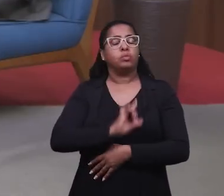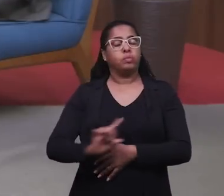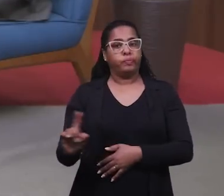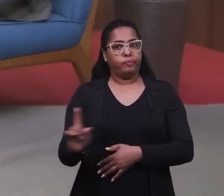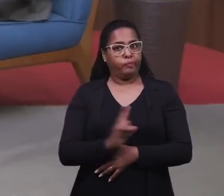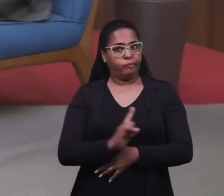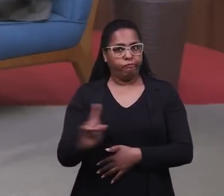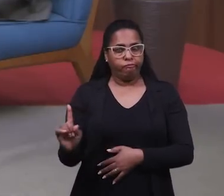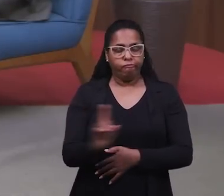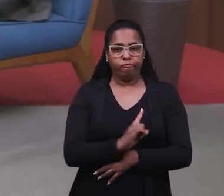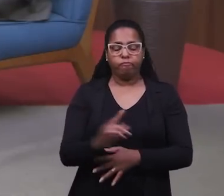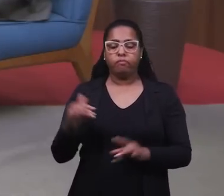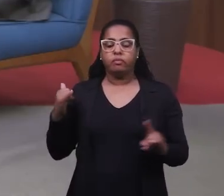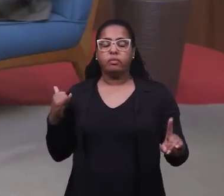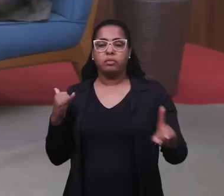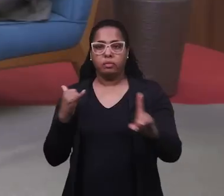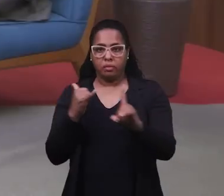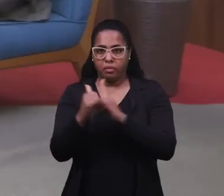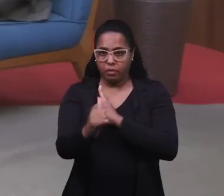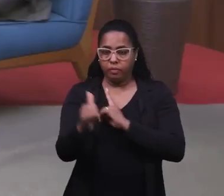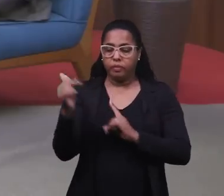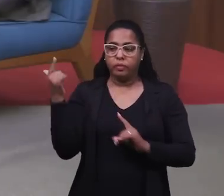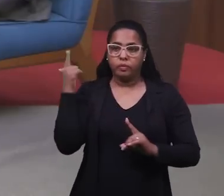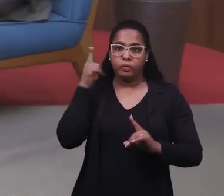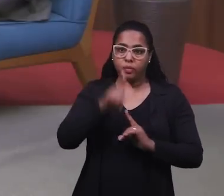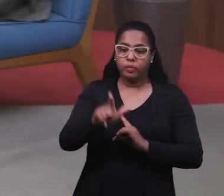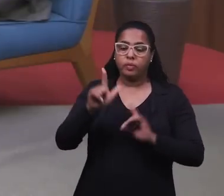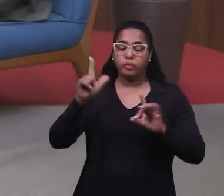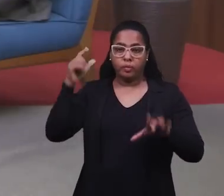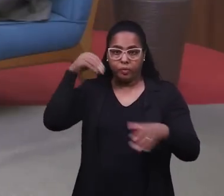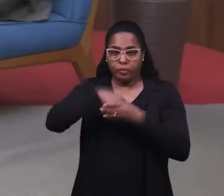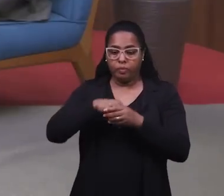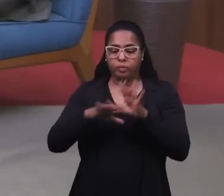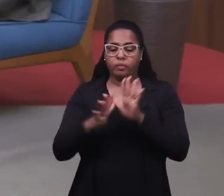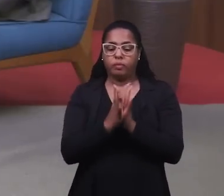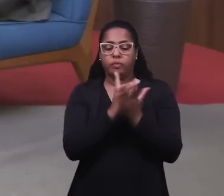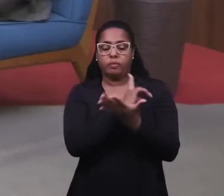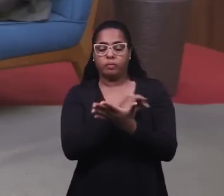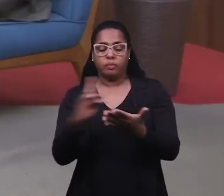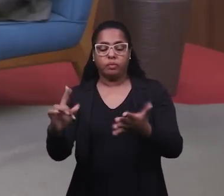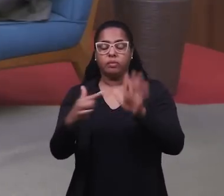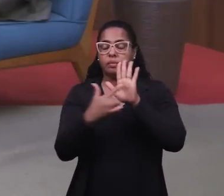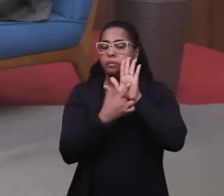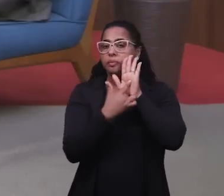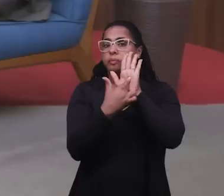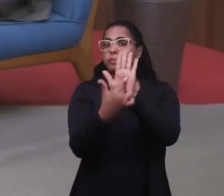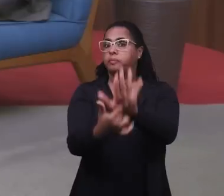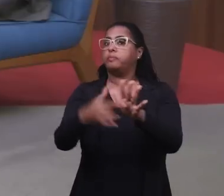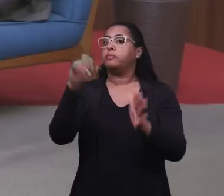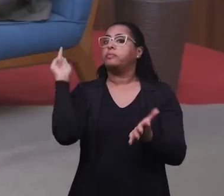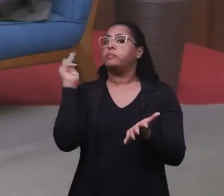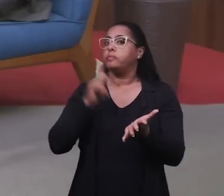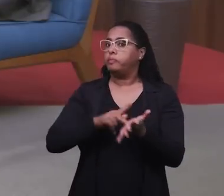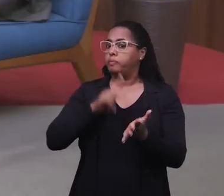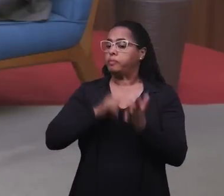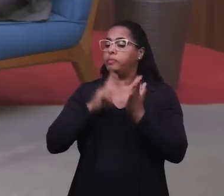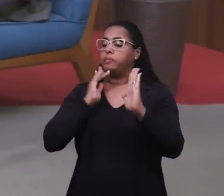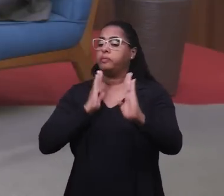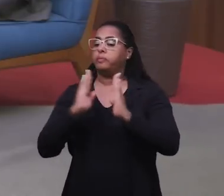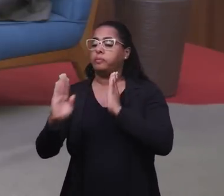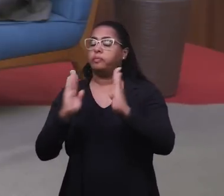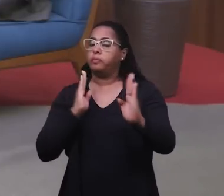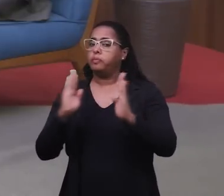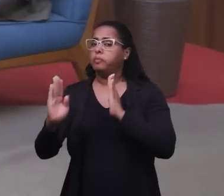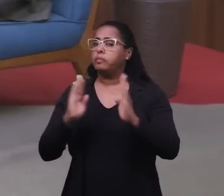E as profecias que nós conferimos na palavra nos mostram exatamente esse